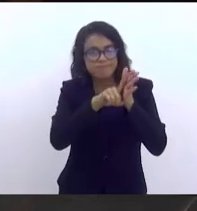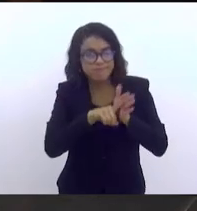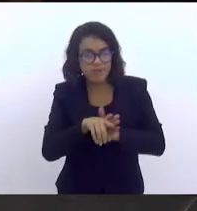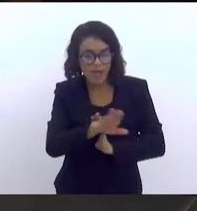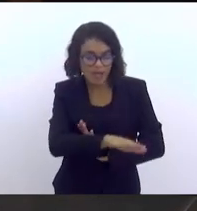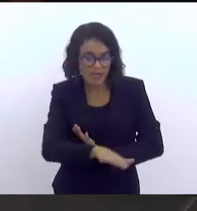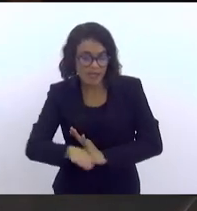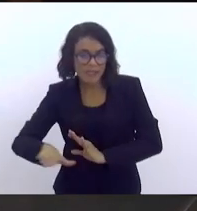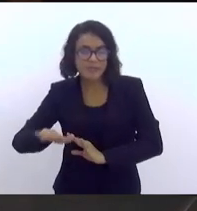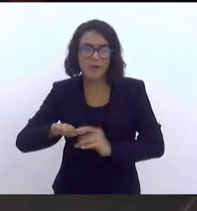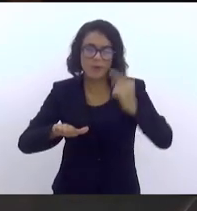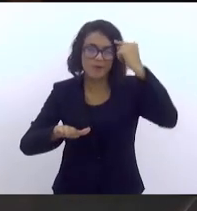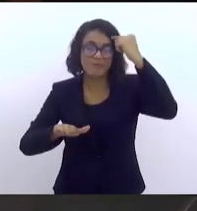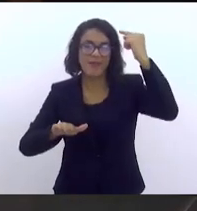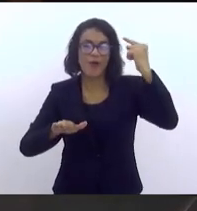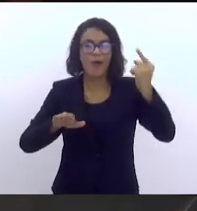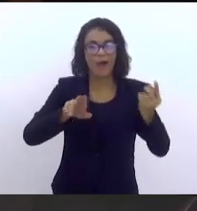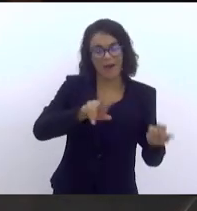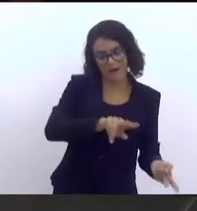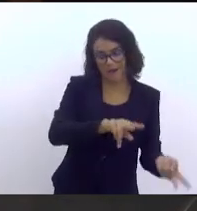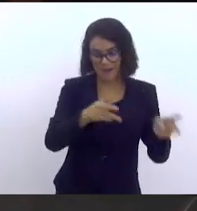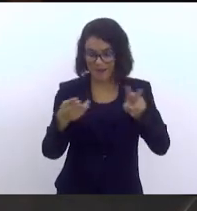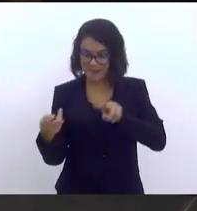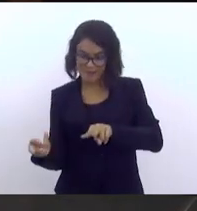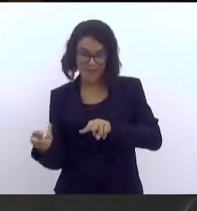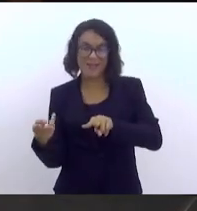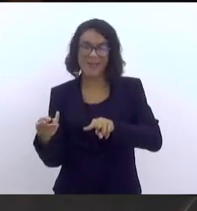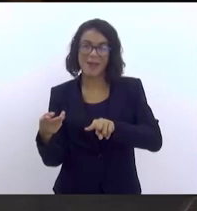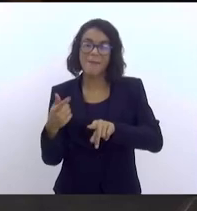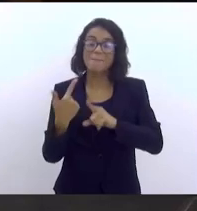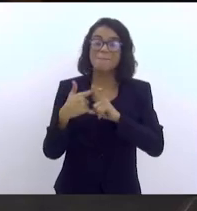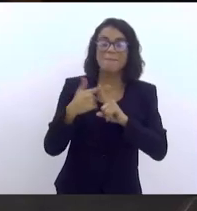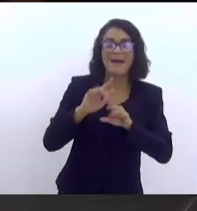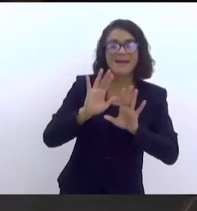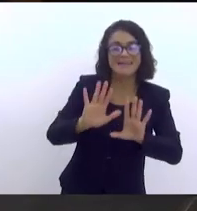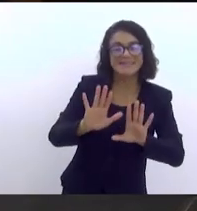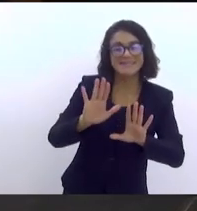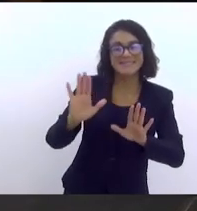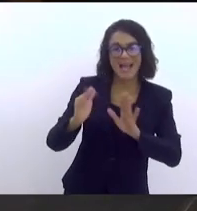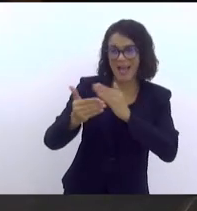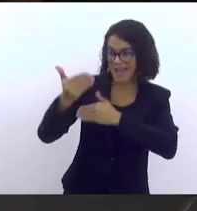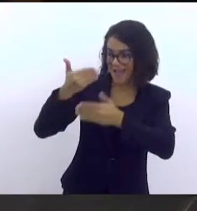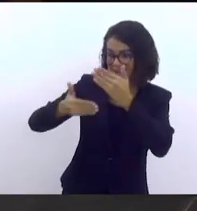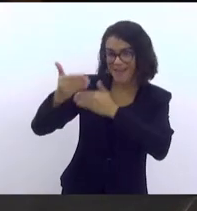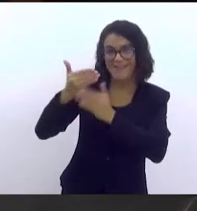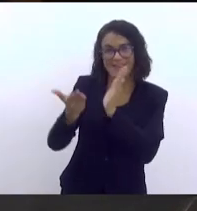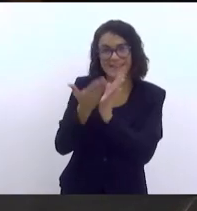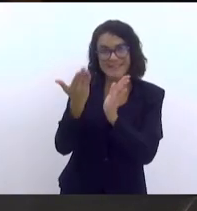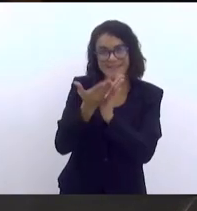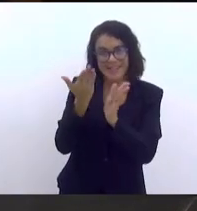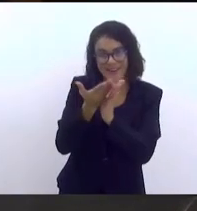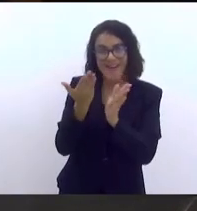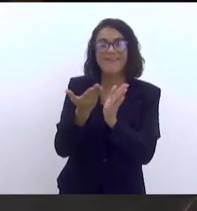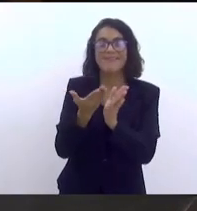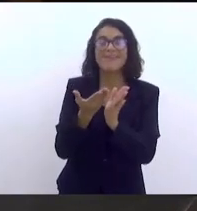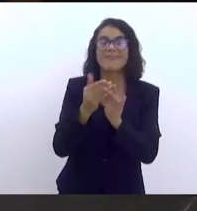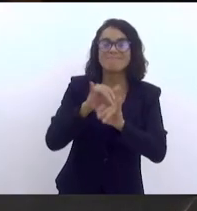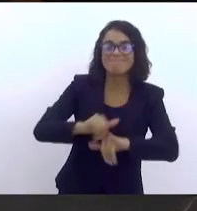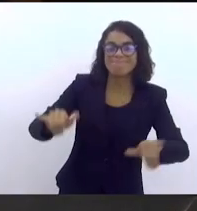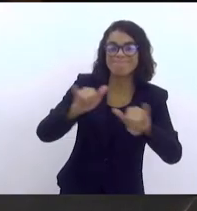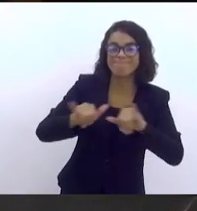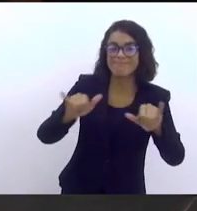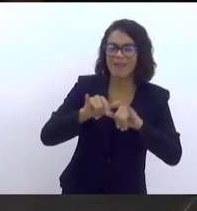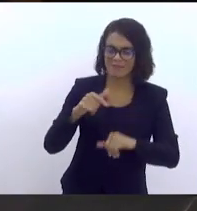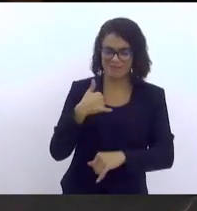infância com uma ideia de transitoriedade mas nos nas últimas versões né dos manuais agora esses